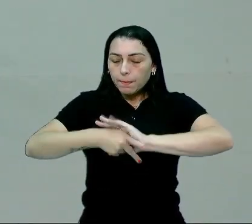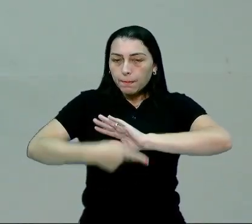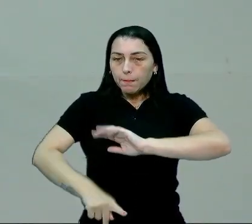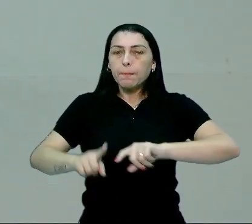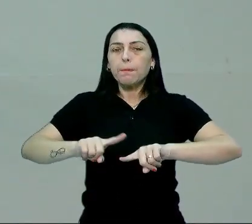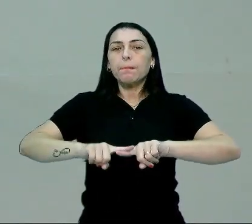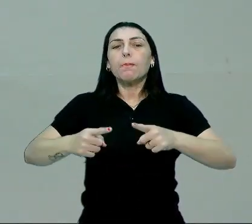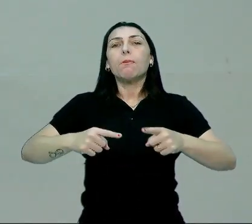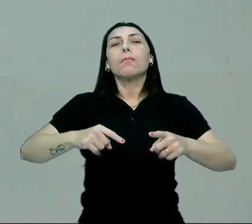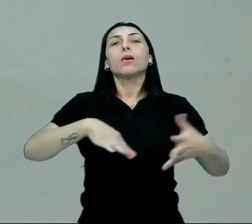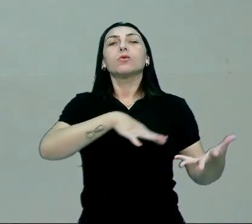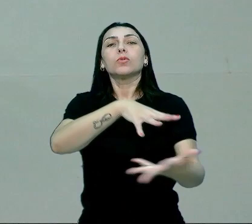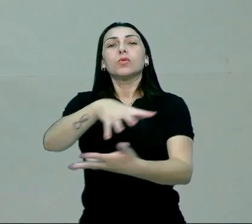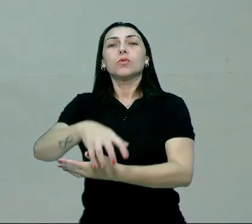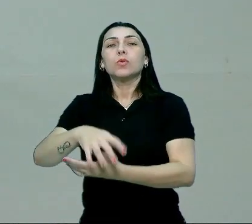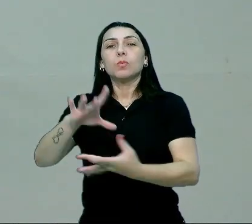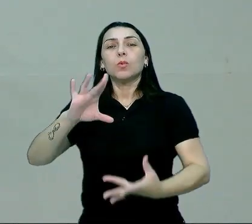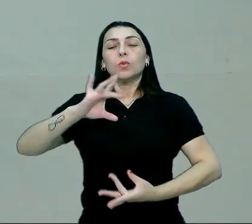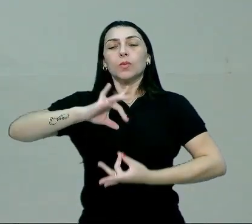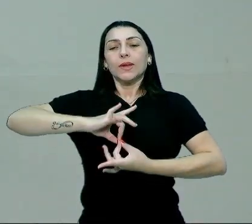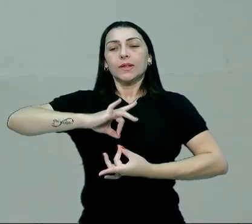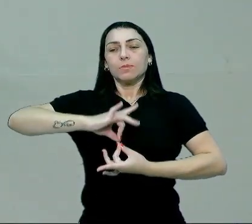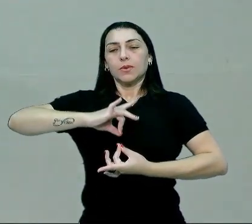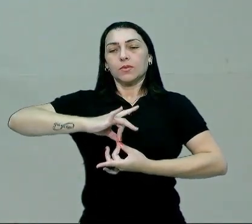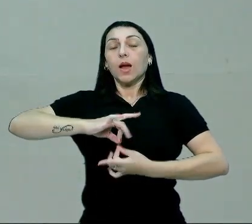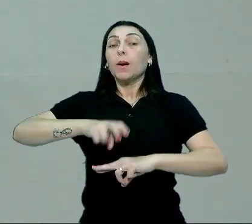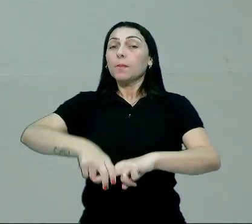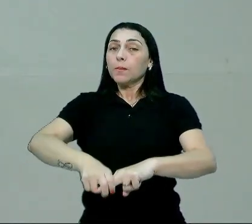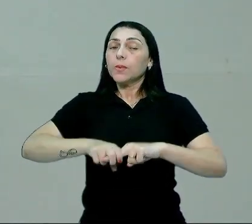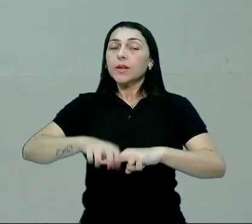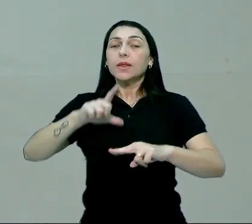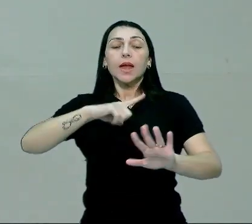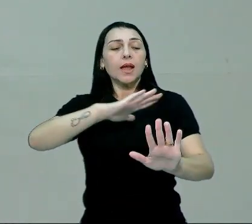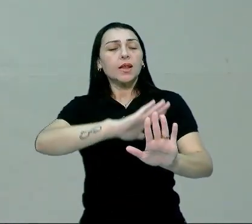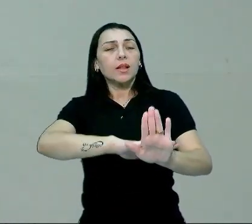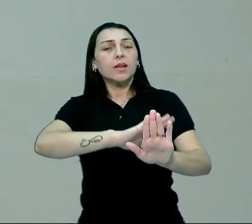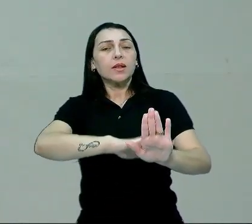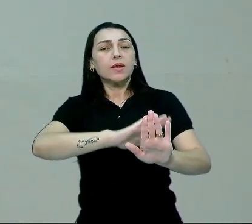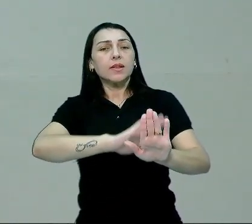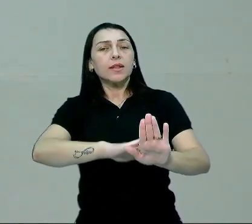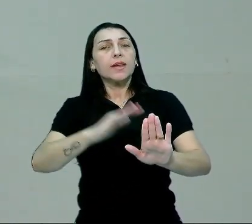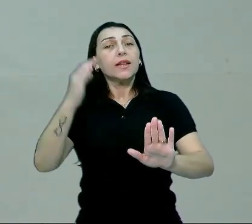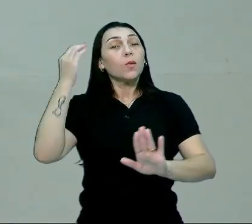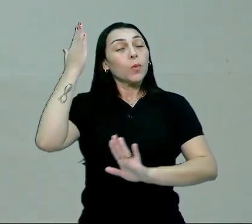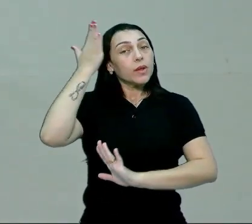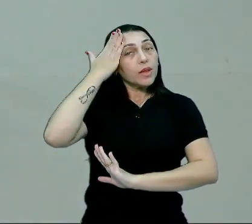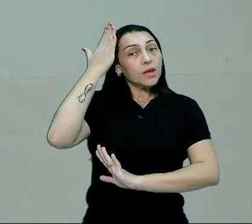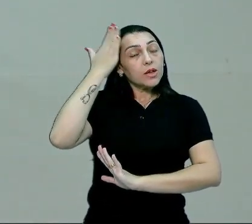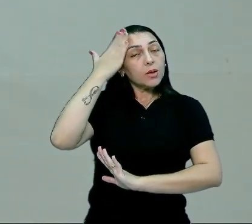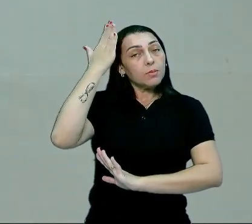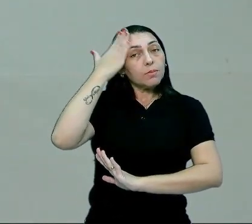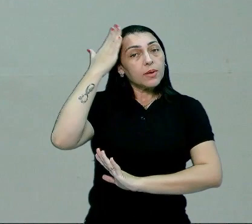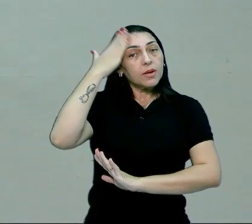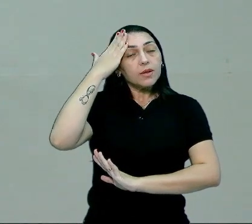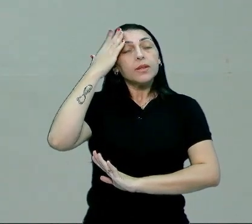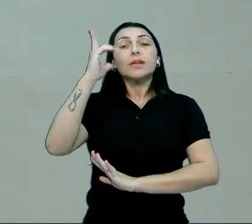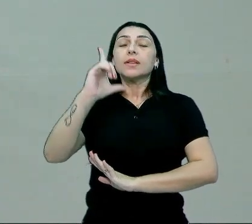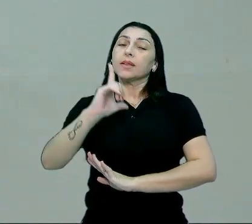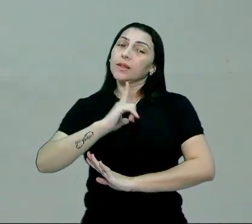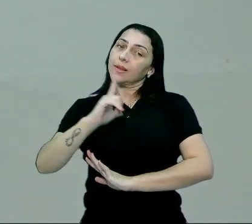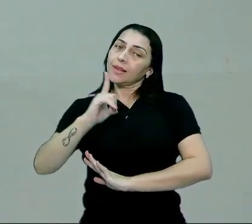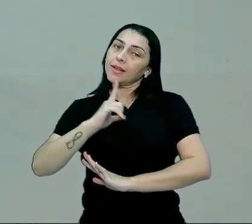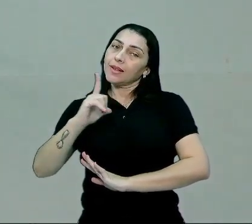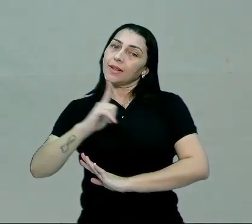mas sim no mundo espiritual. Por isso que eles têm a ideologia e a concepção de que eles estão tendo